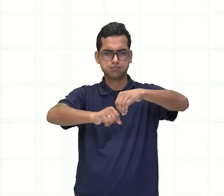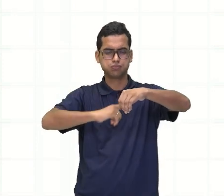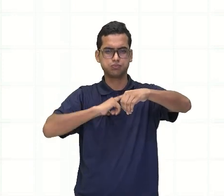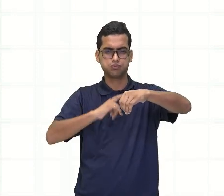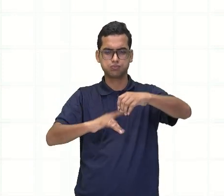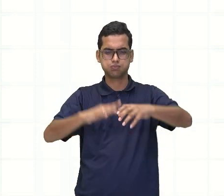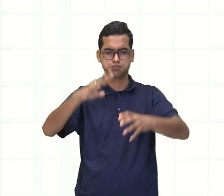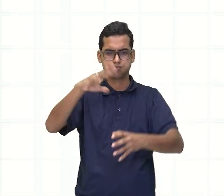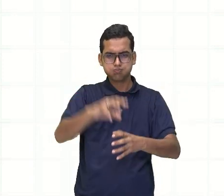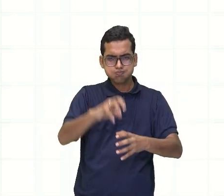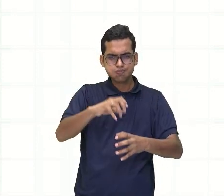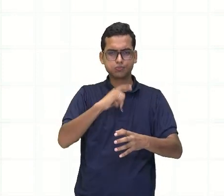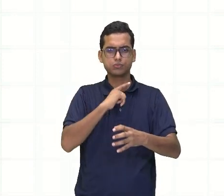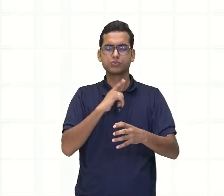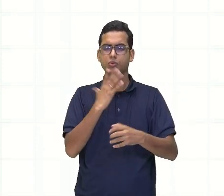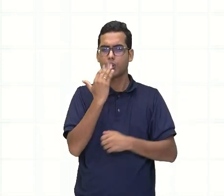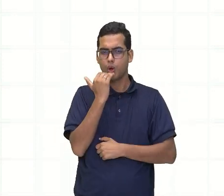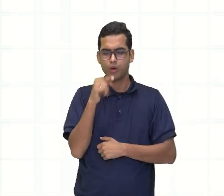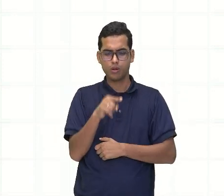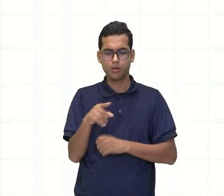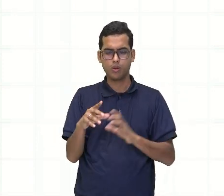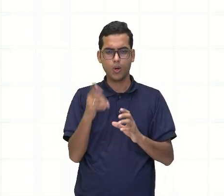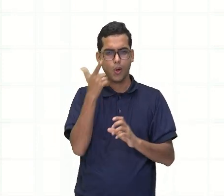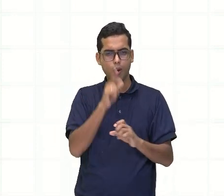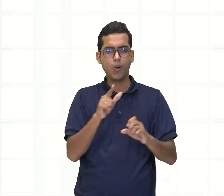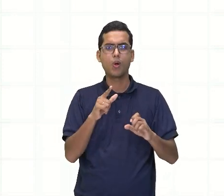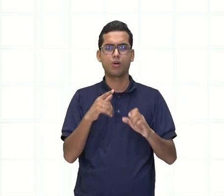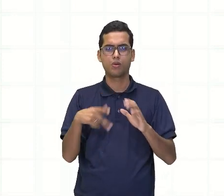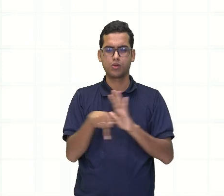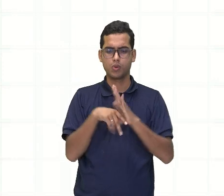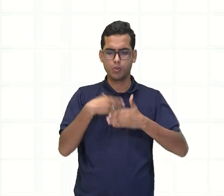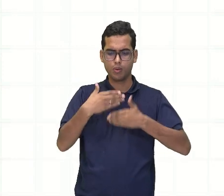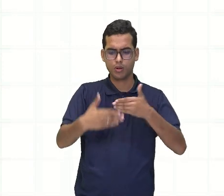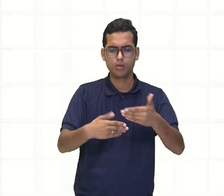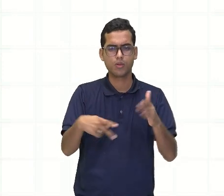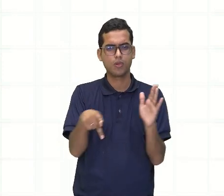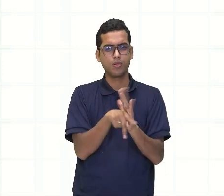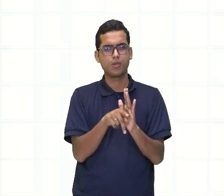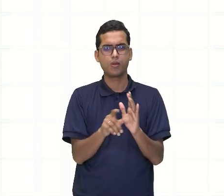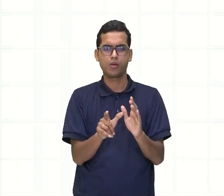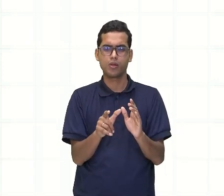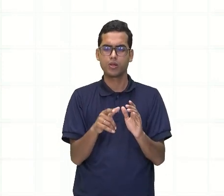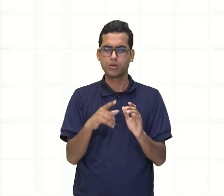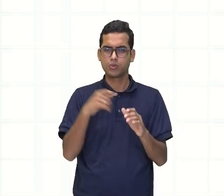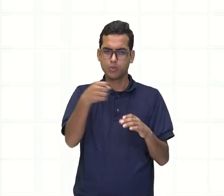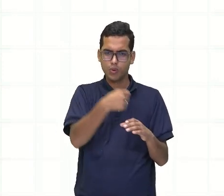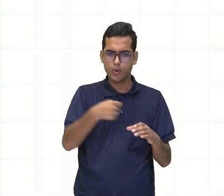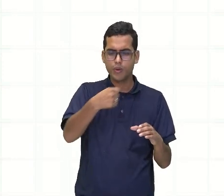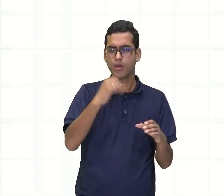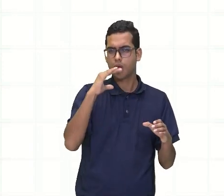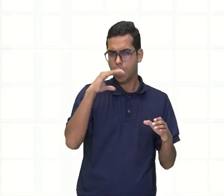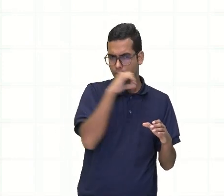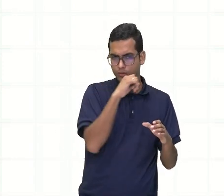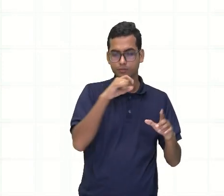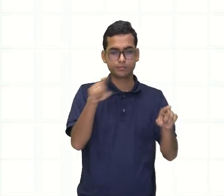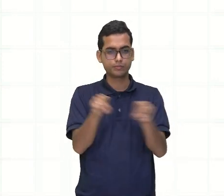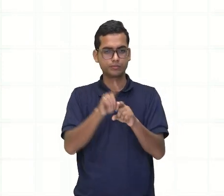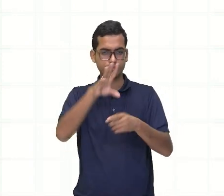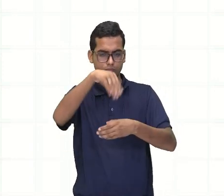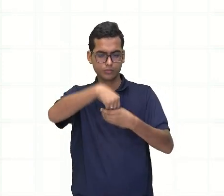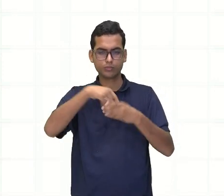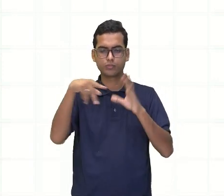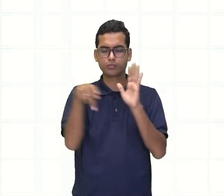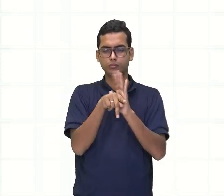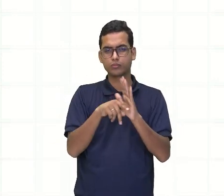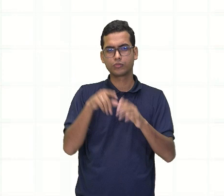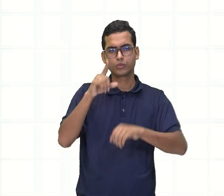os nossos alimentos, né, cozinhem mais rápido, certo? Então, dando ali um tempo menor de cozimento